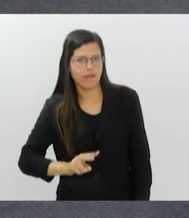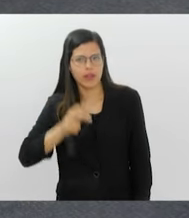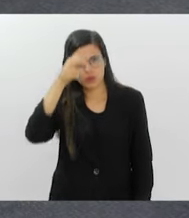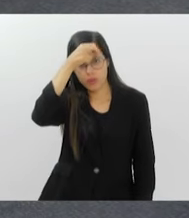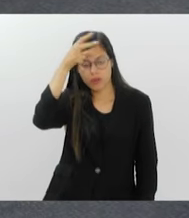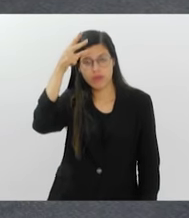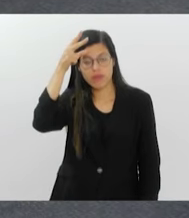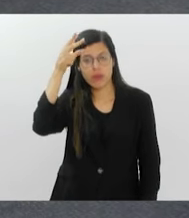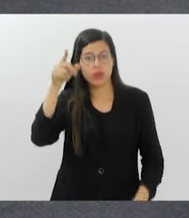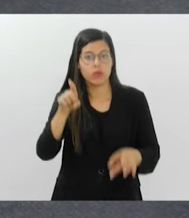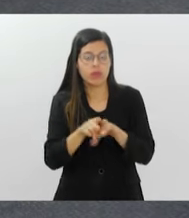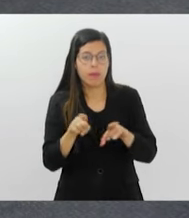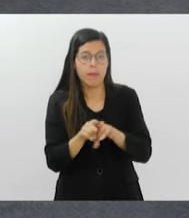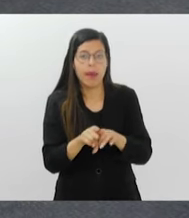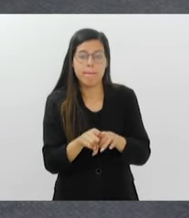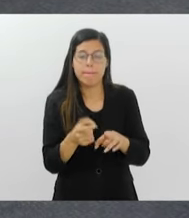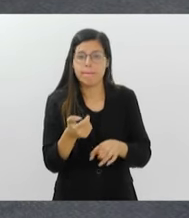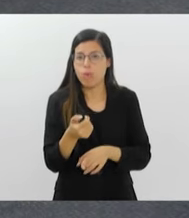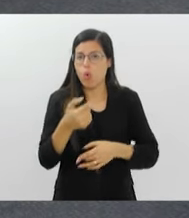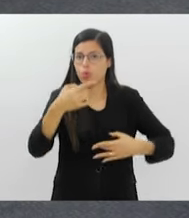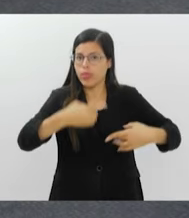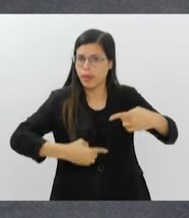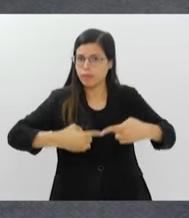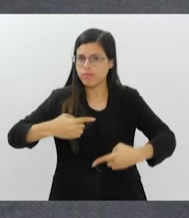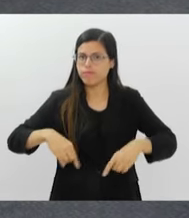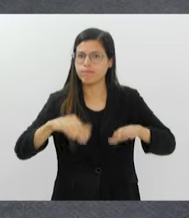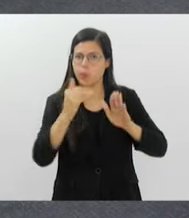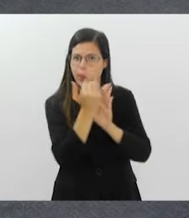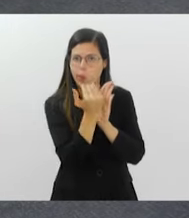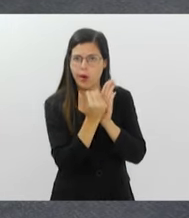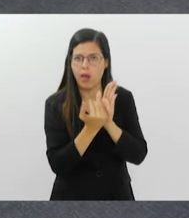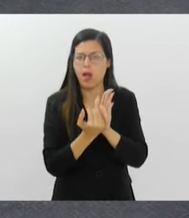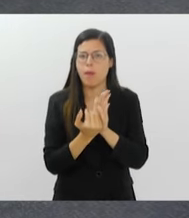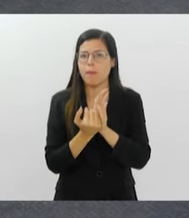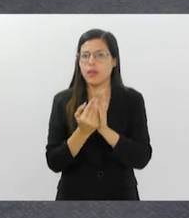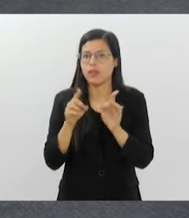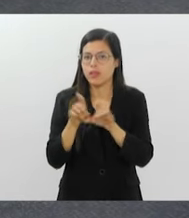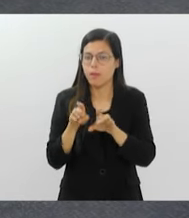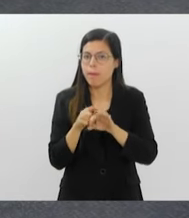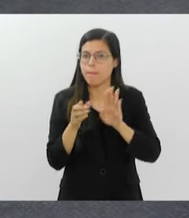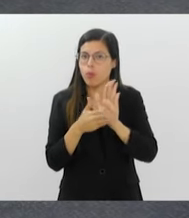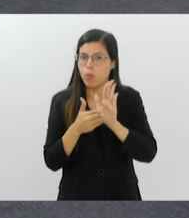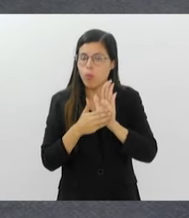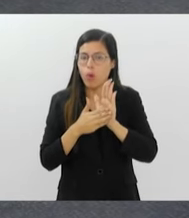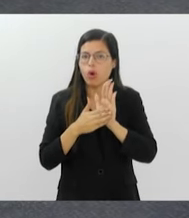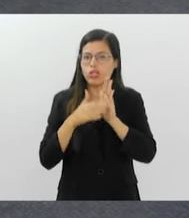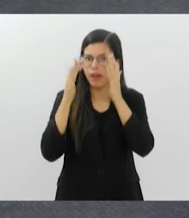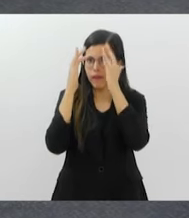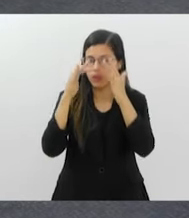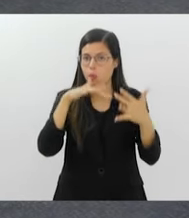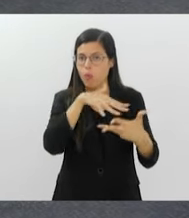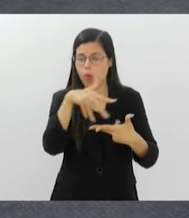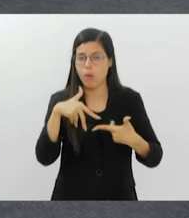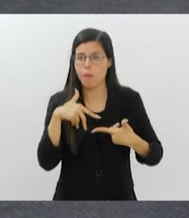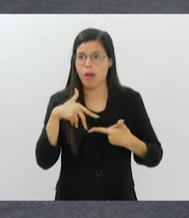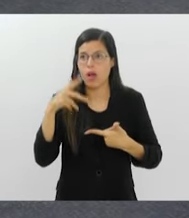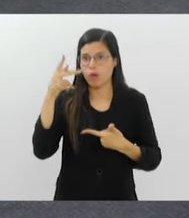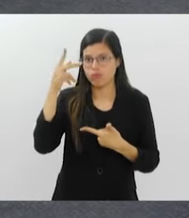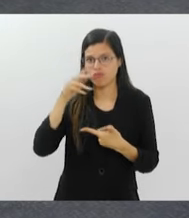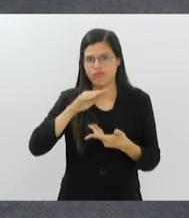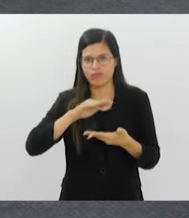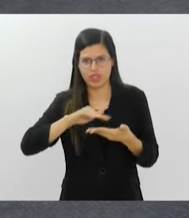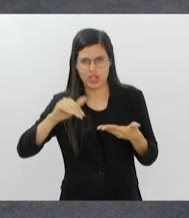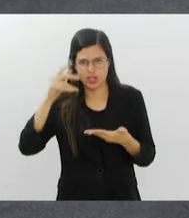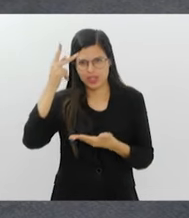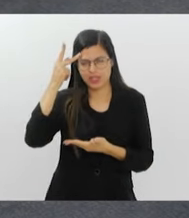Pouco debate sobre programa e sobre reflexões globais, tirando a eleição de São Paulo. As eleições nos municípios